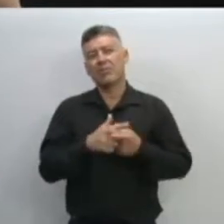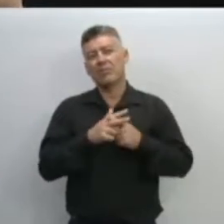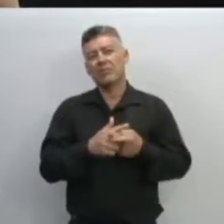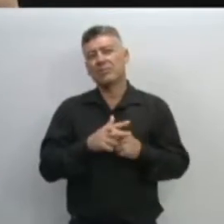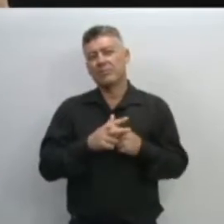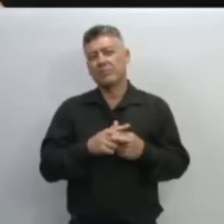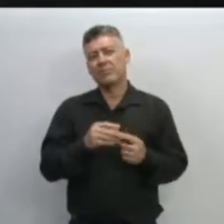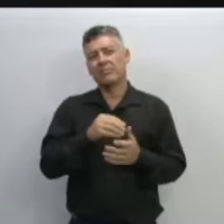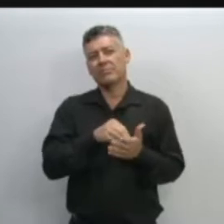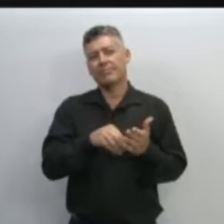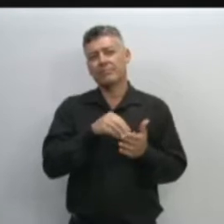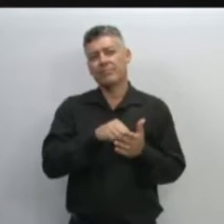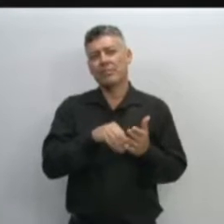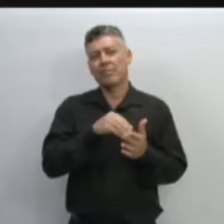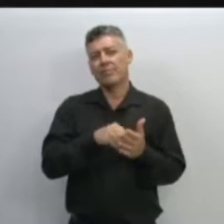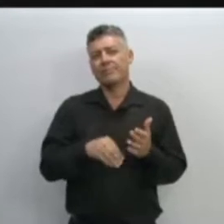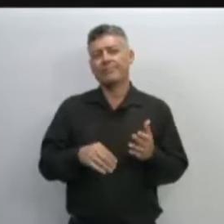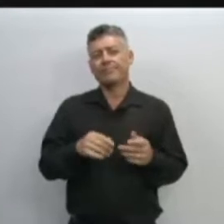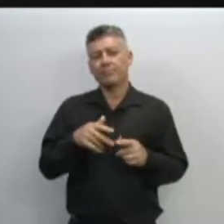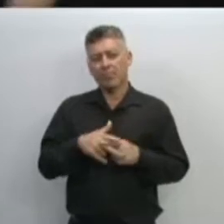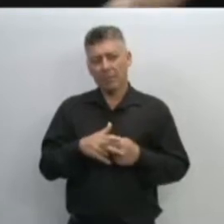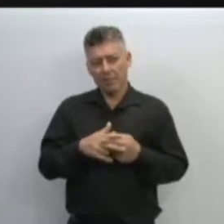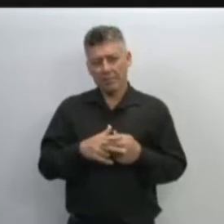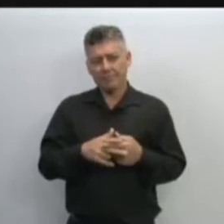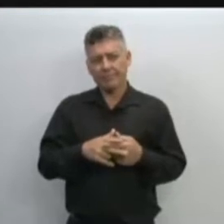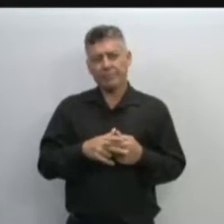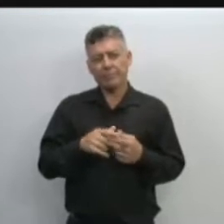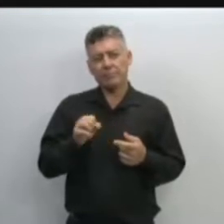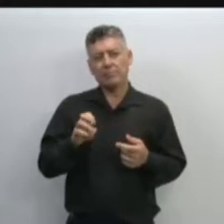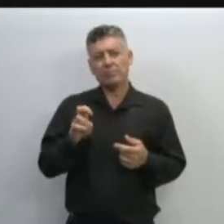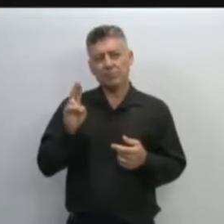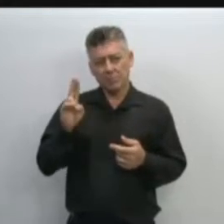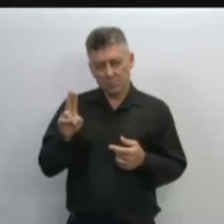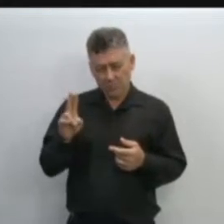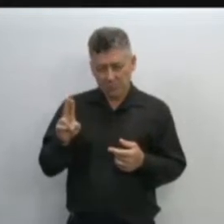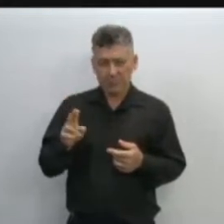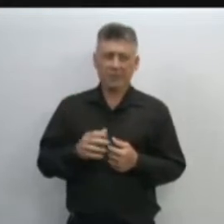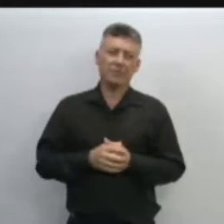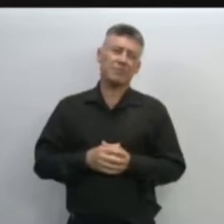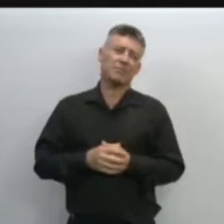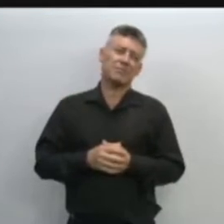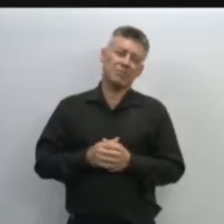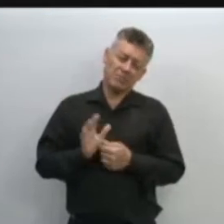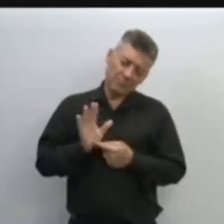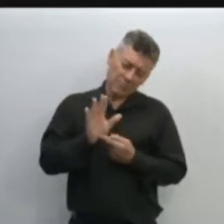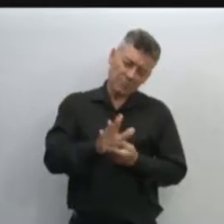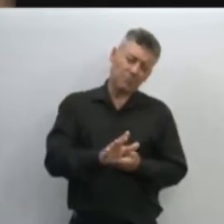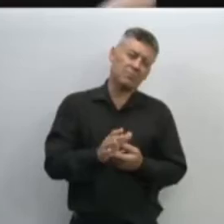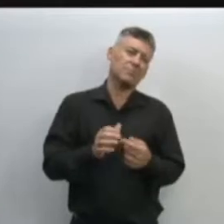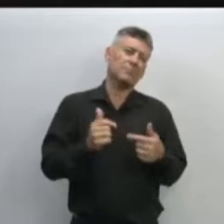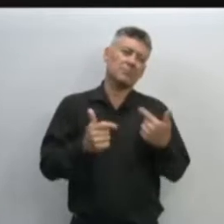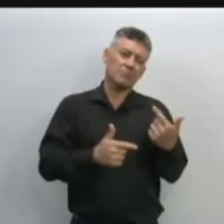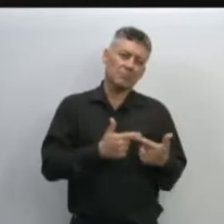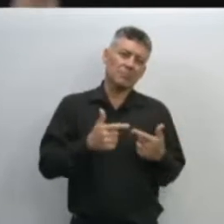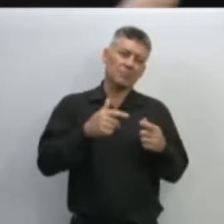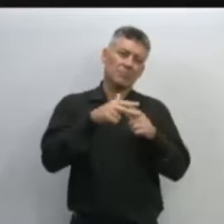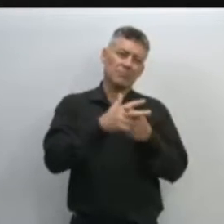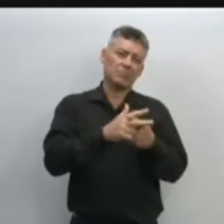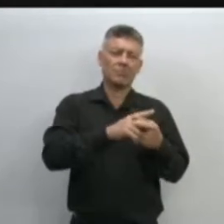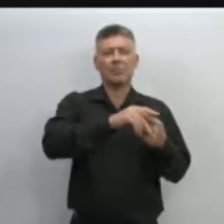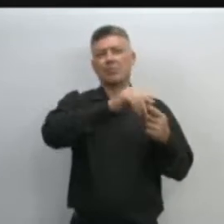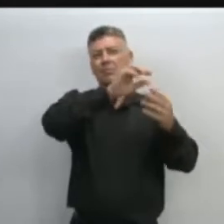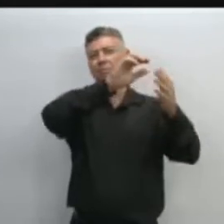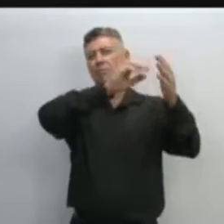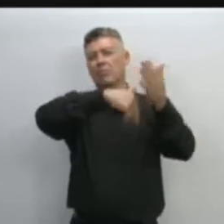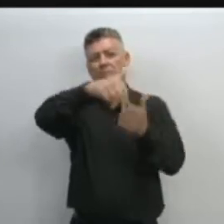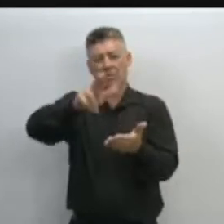da Secretaria de Serviços Urbanos, né, a Censu, para poder realmente fazer um trabalho de manutenção, de